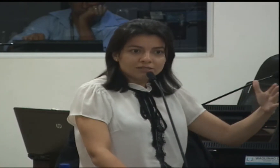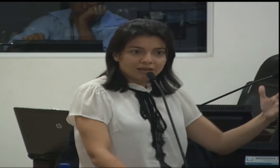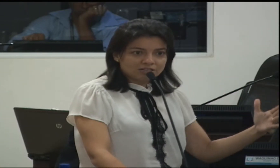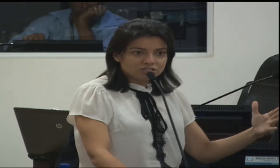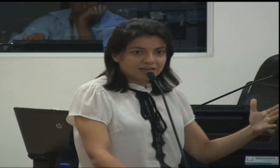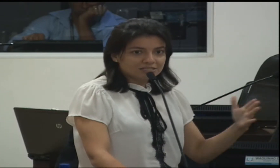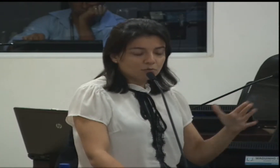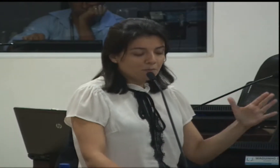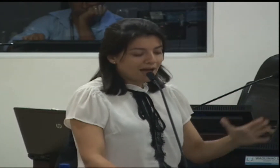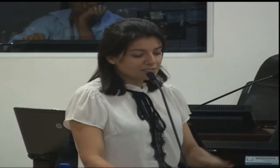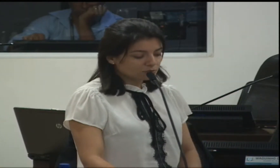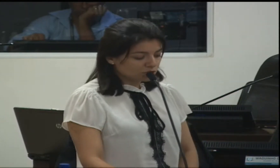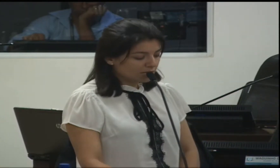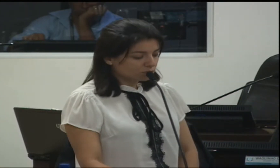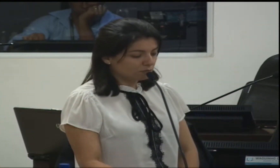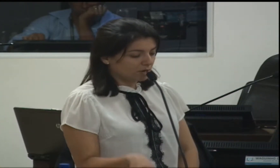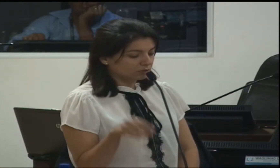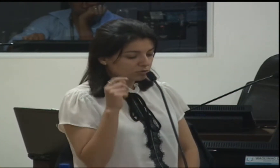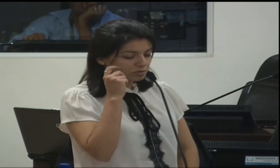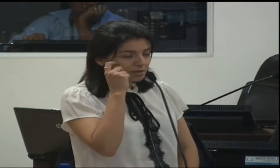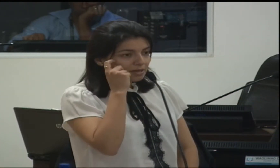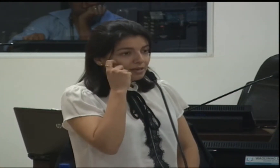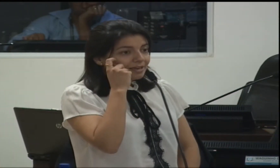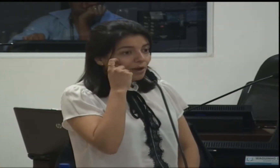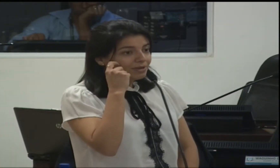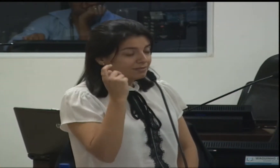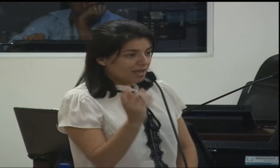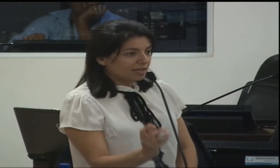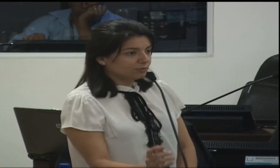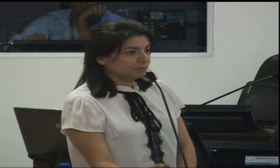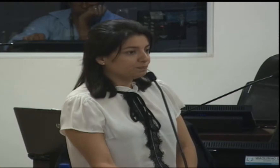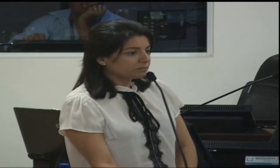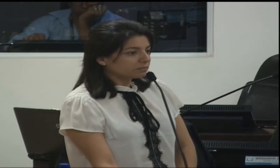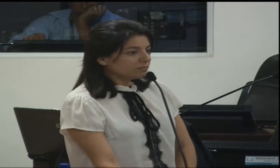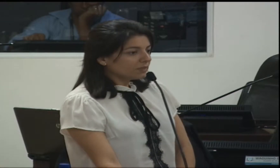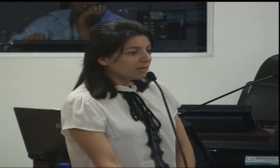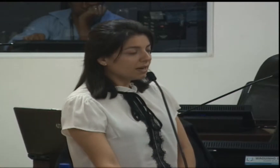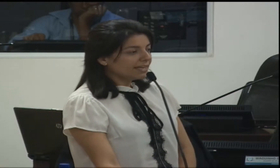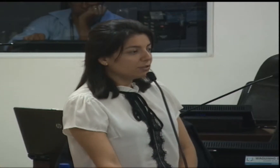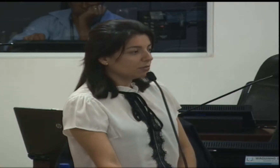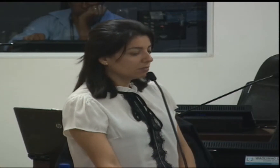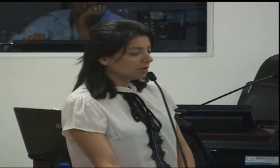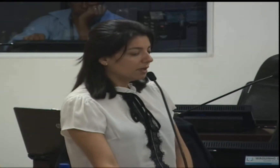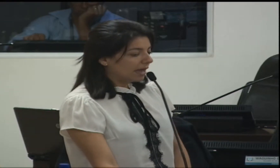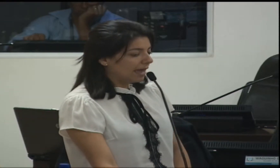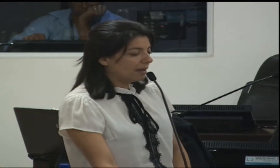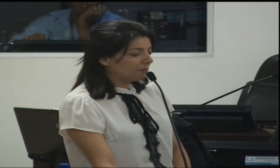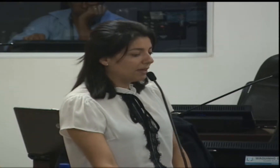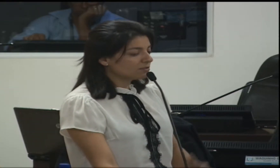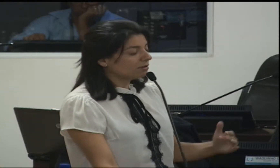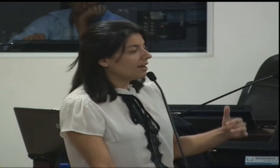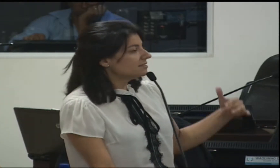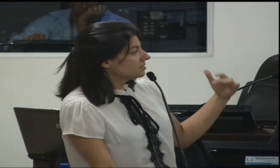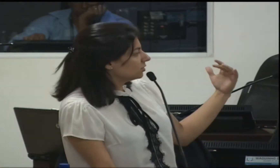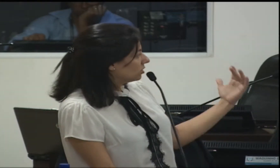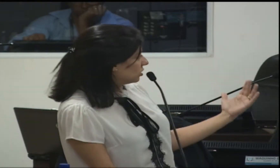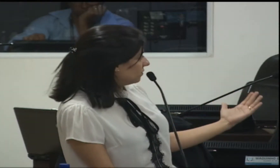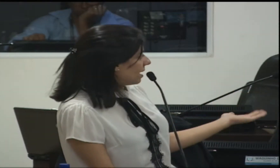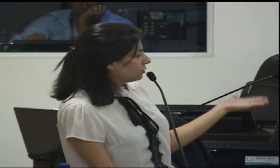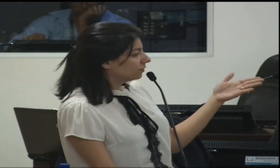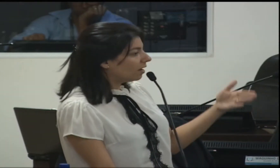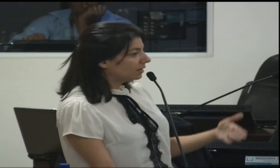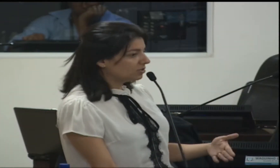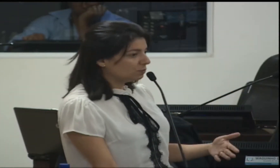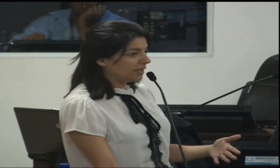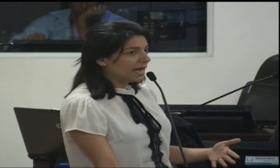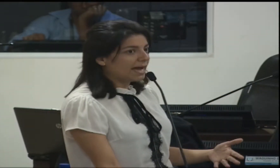toda a nossa legislação com base nos direitos humanos. Eu entendo, Cleiton, pelas conversas que nós já